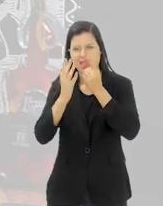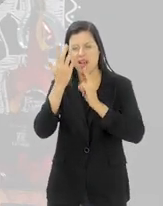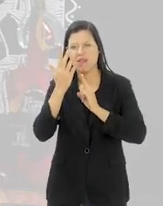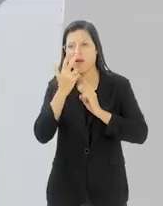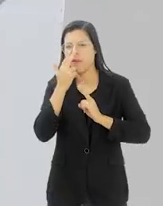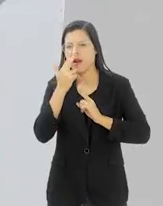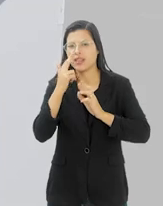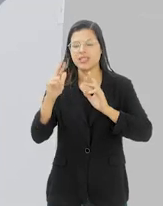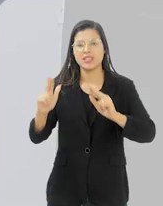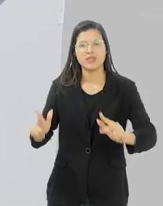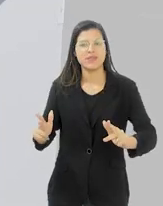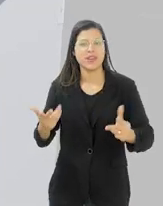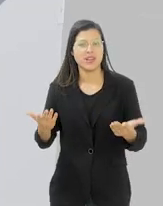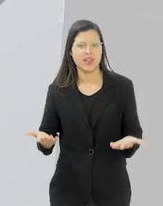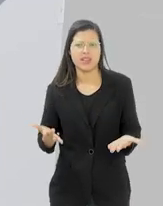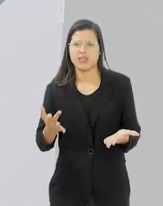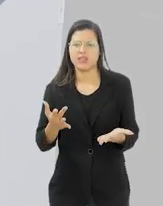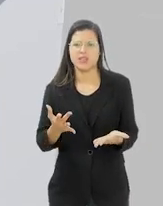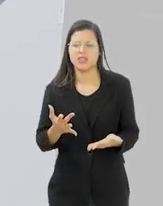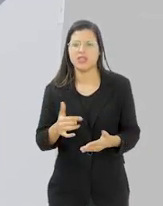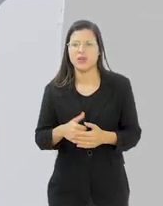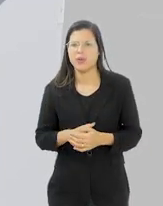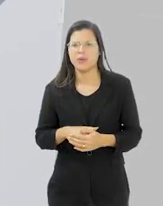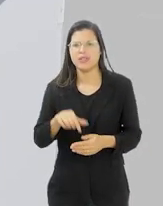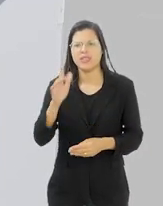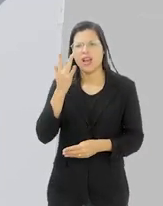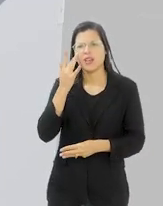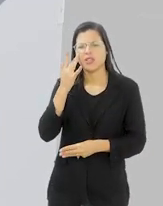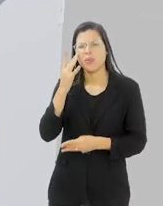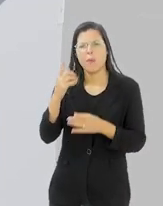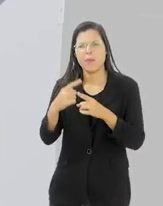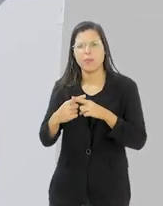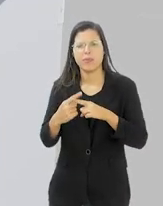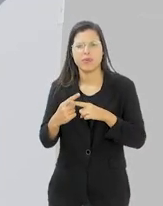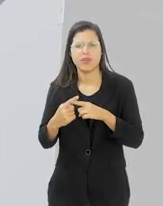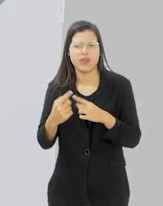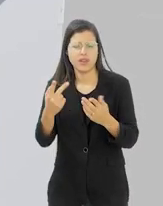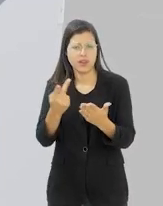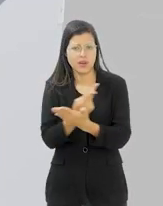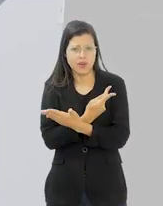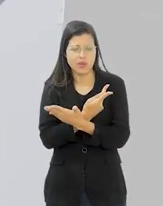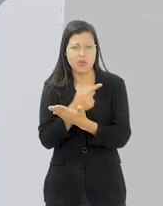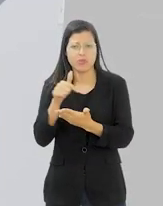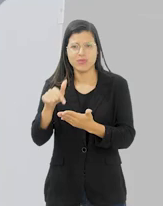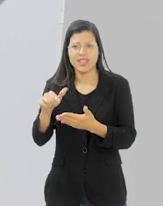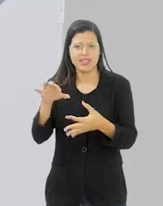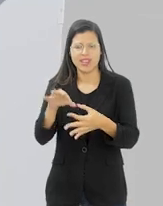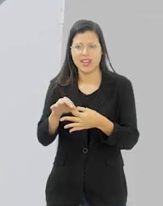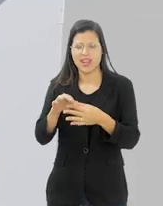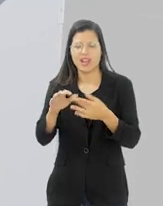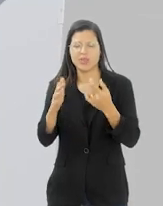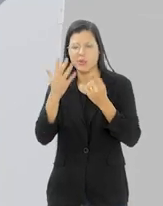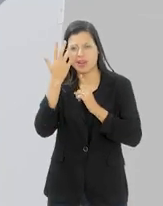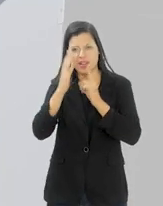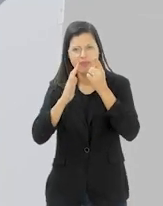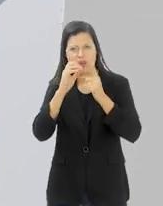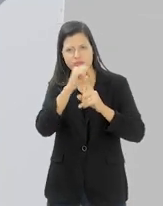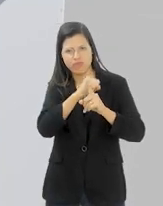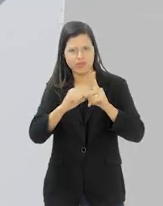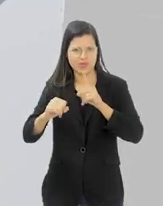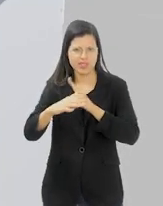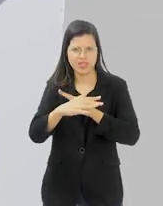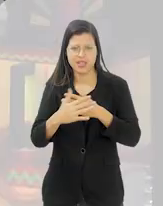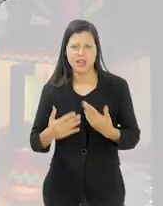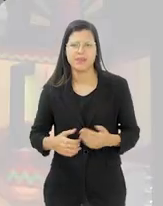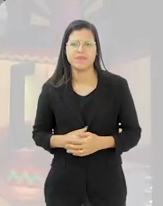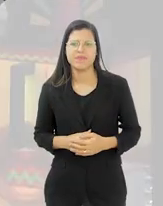do que realmente o carnaval é. O que você acha? Que gatilho é esse que existe em relação do carnaval e à sociedade? Eu